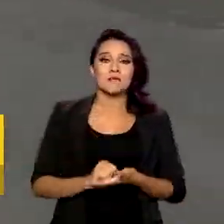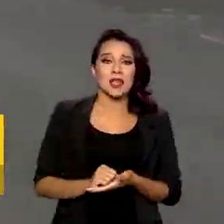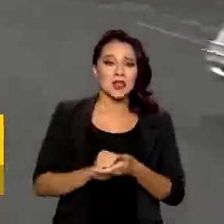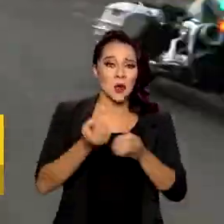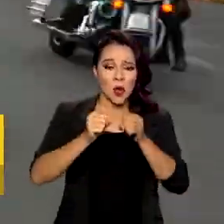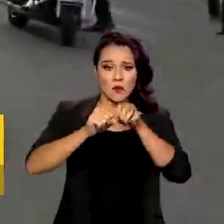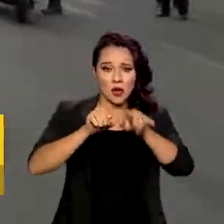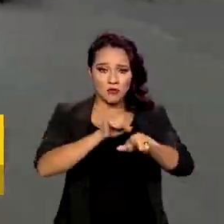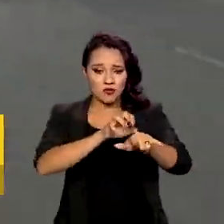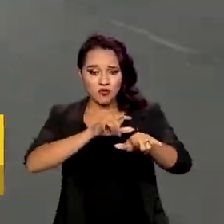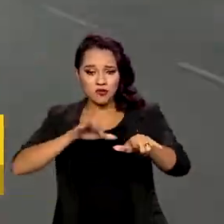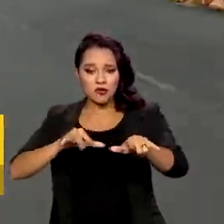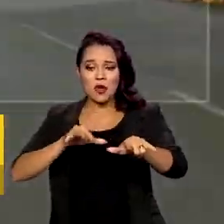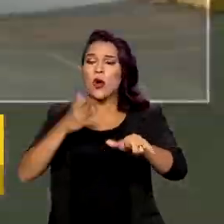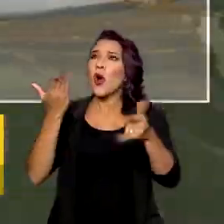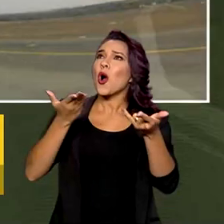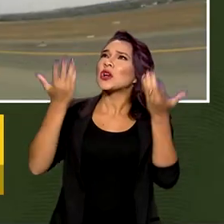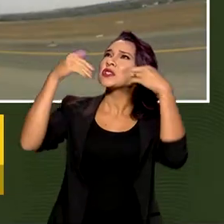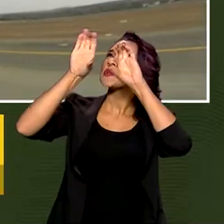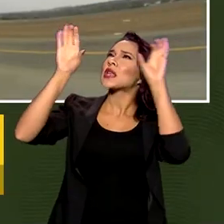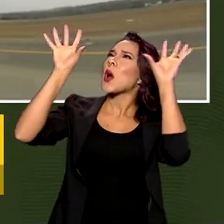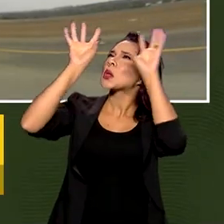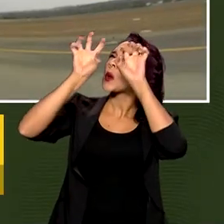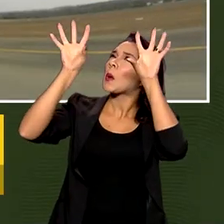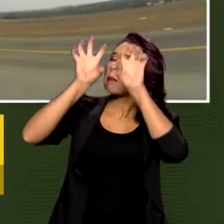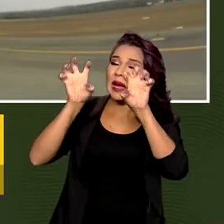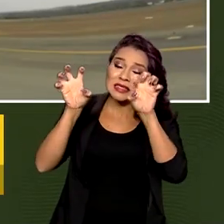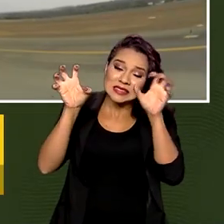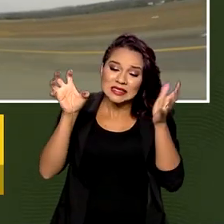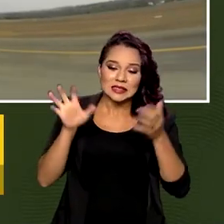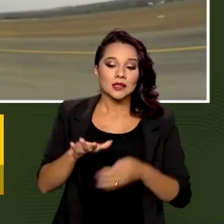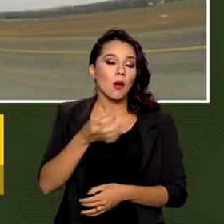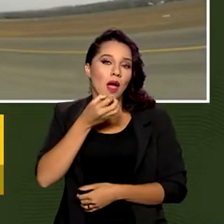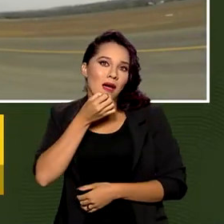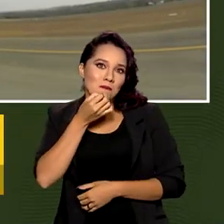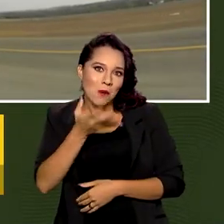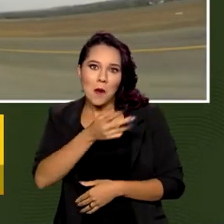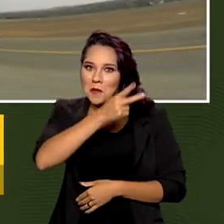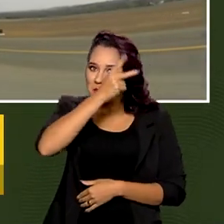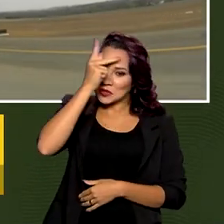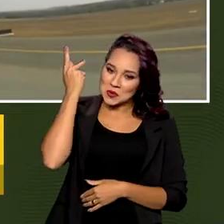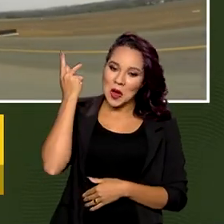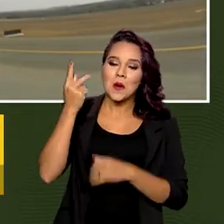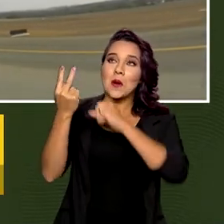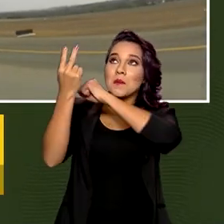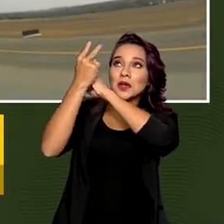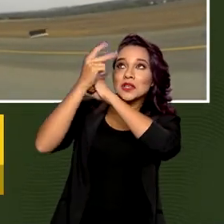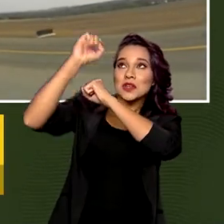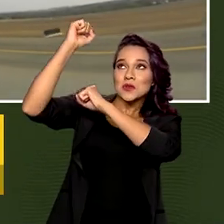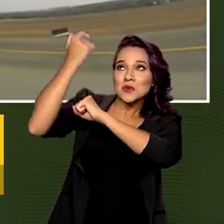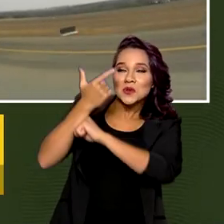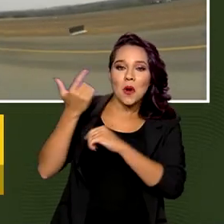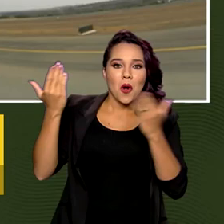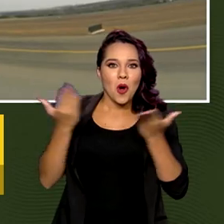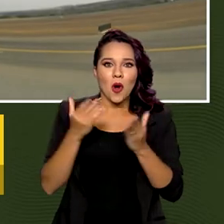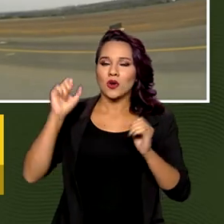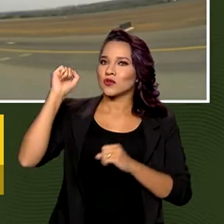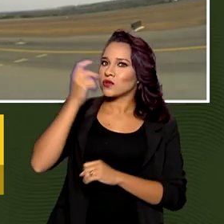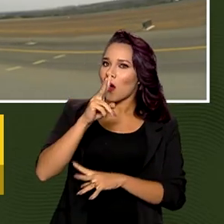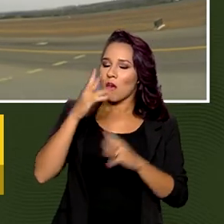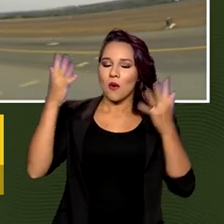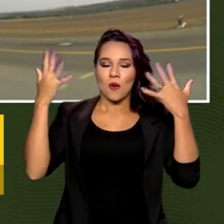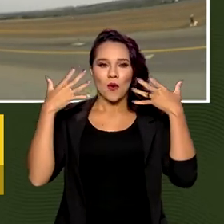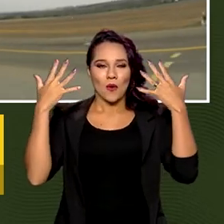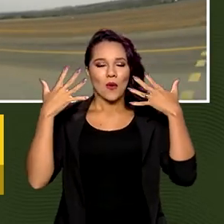é branca e nós estamos hoje com o céu um pouco nublado, né? O que é muito bom aí para o pessoal aí se proteger do sol, né? Hoje tem um sol um pouco mais